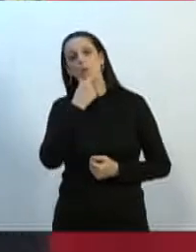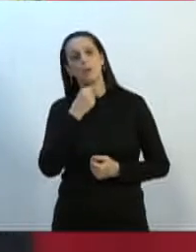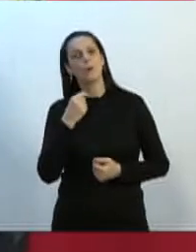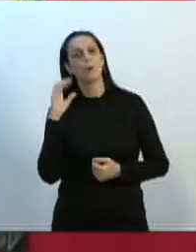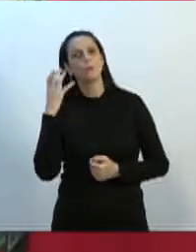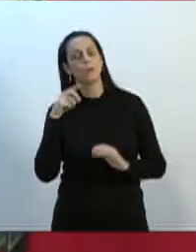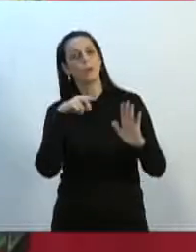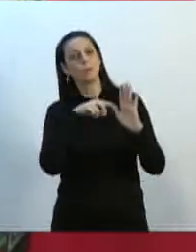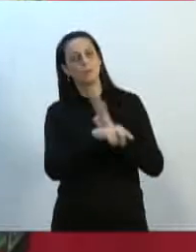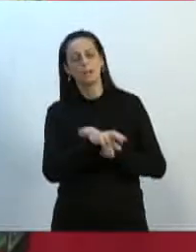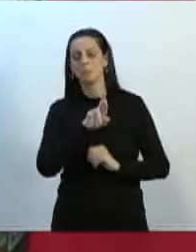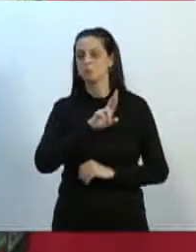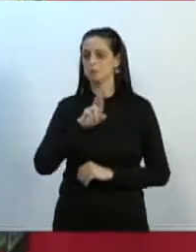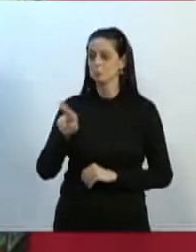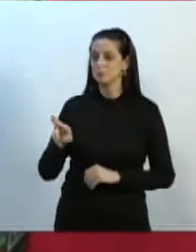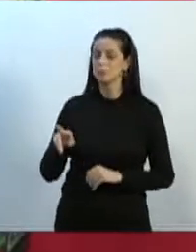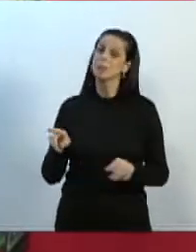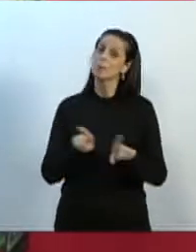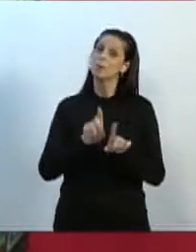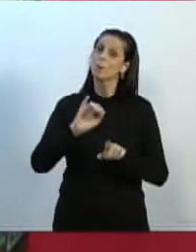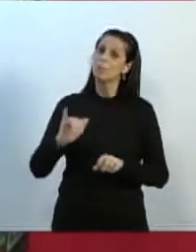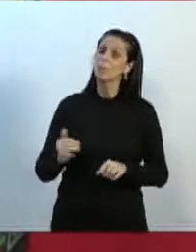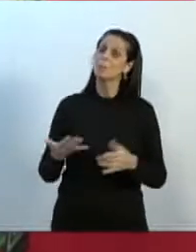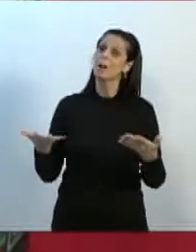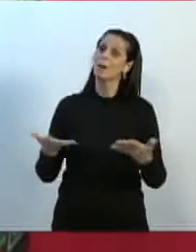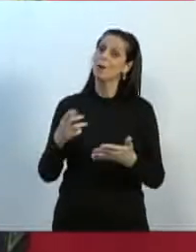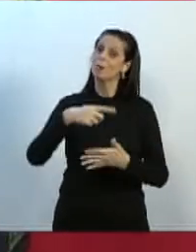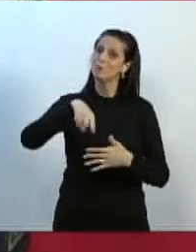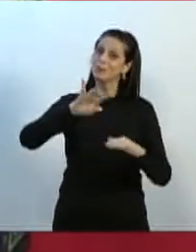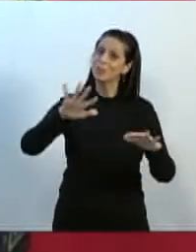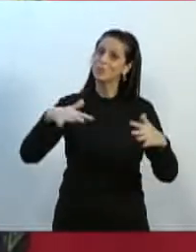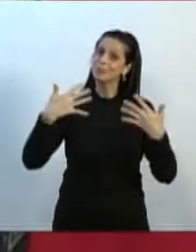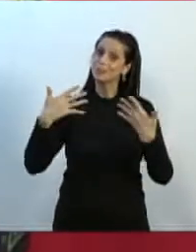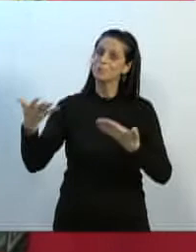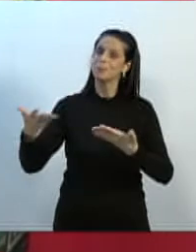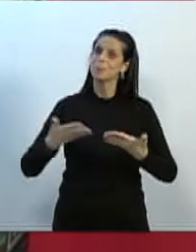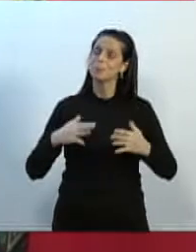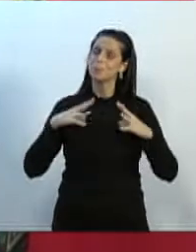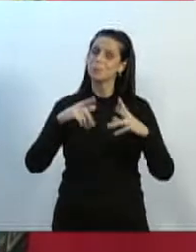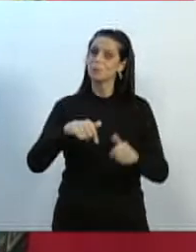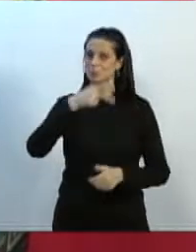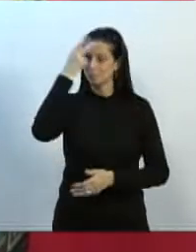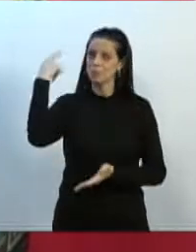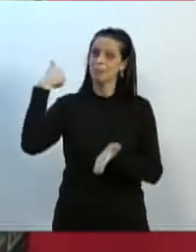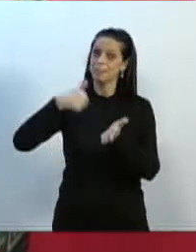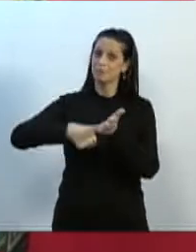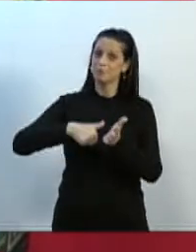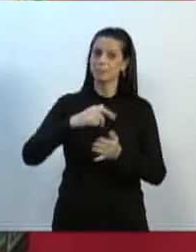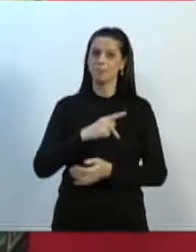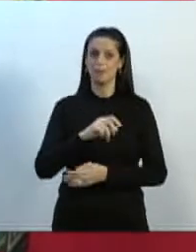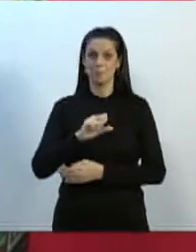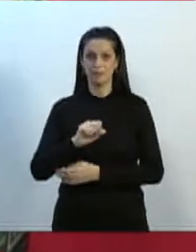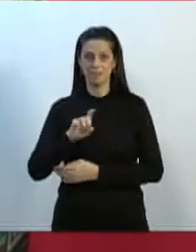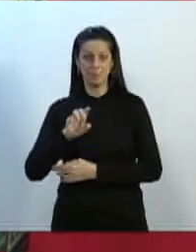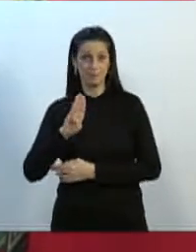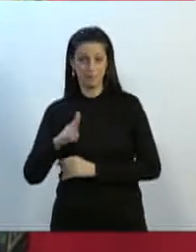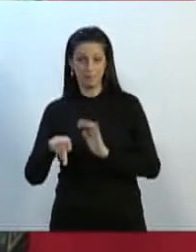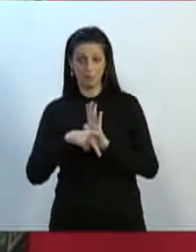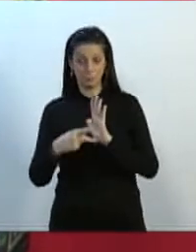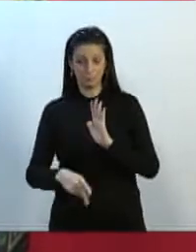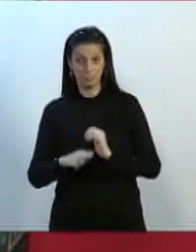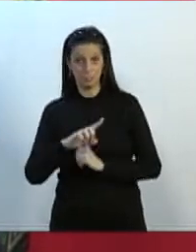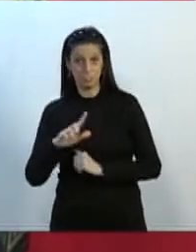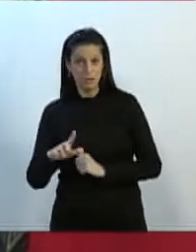aproveitar a audiência da TV Legislativa e convidar todos os filiados do PSDB aqui de Blumenau e que porventura